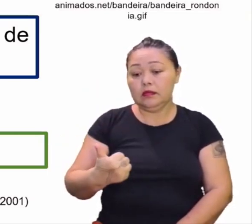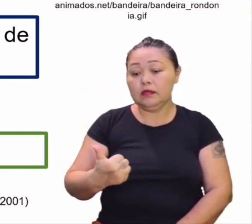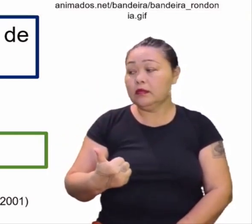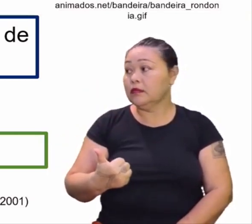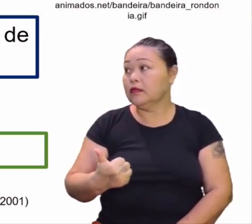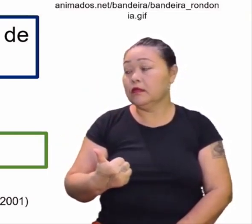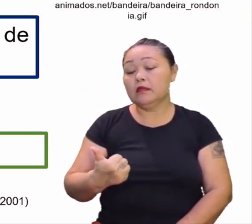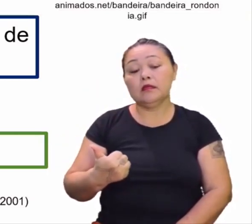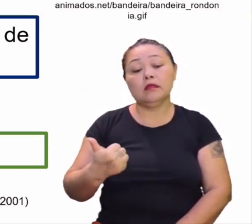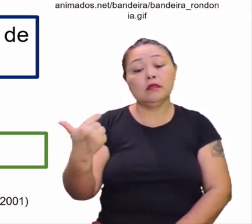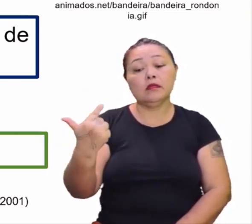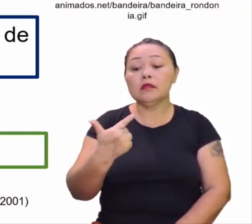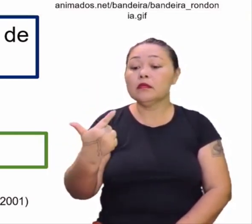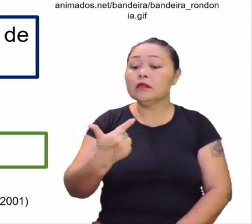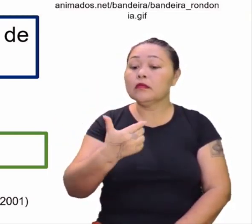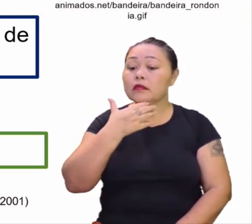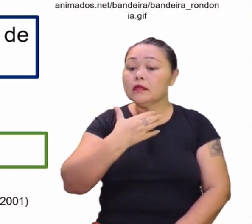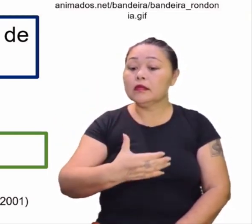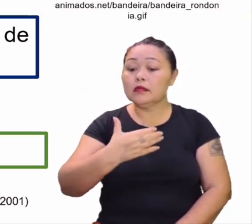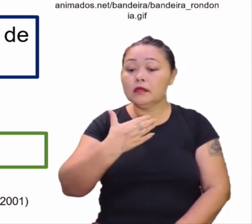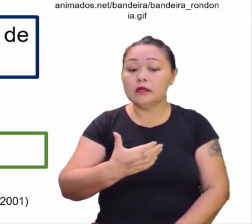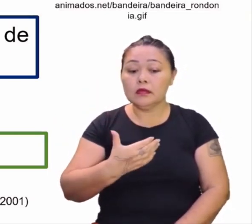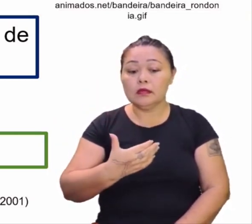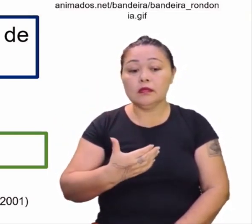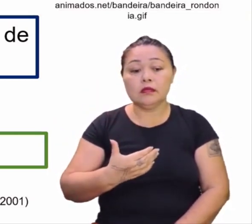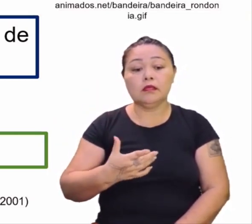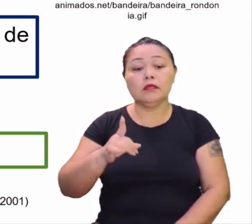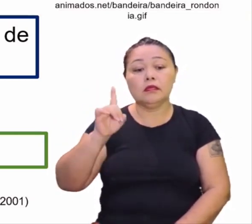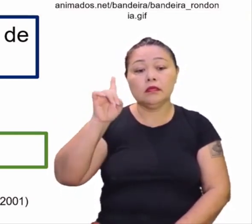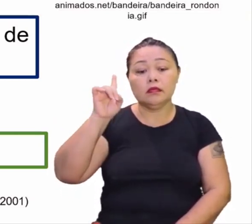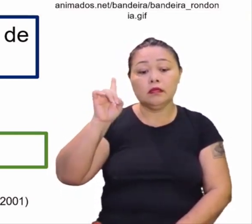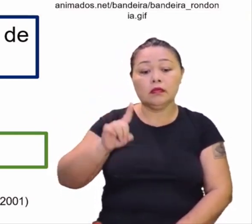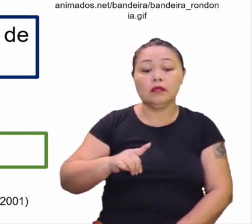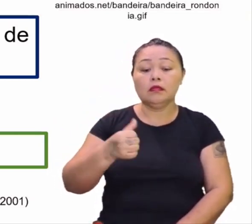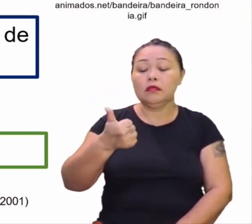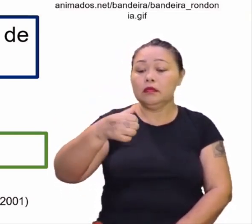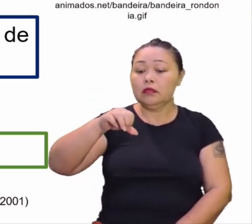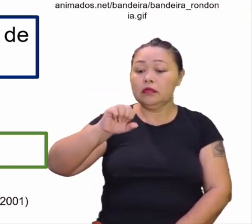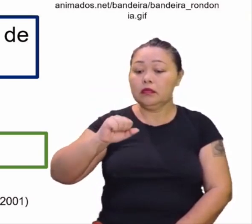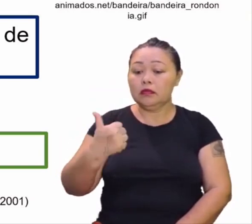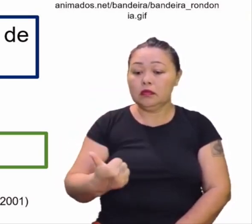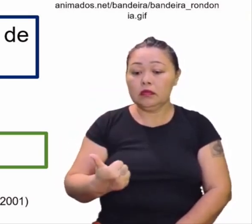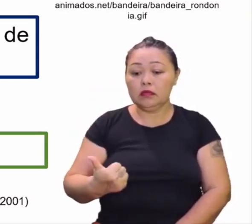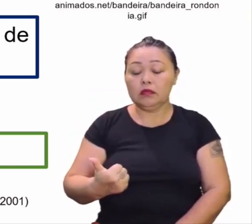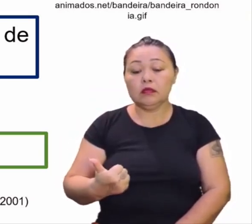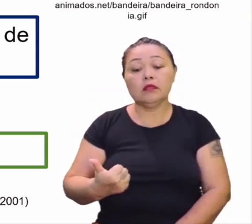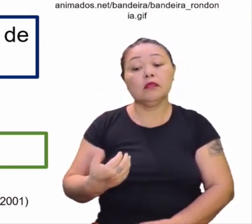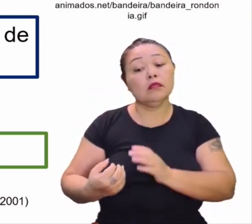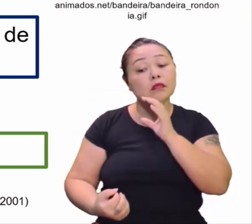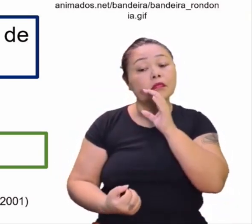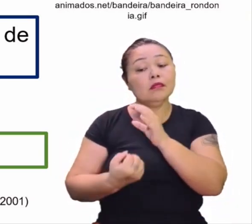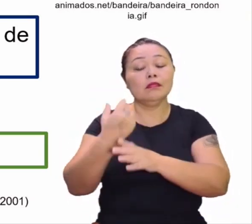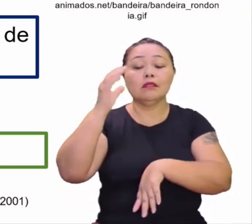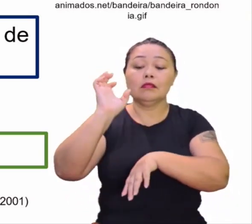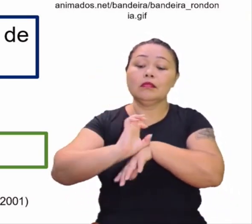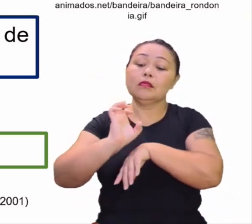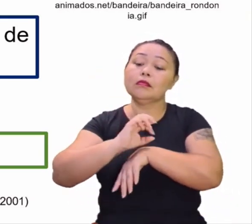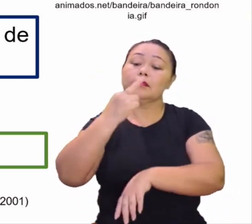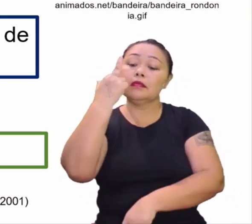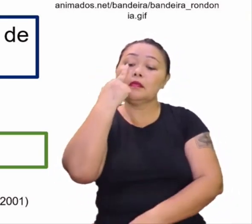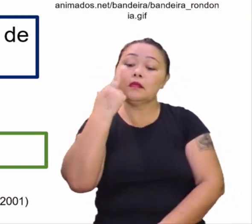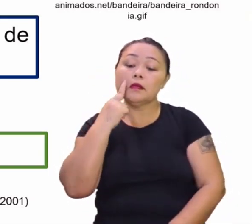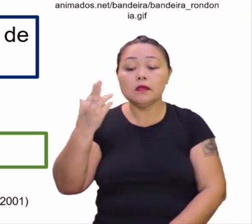1981. 22 de dezembro de 1981, nós temos aí o estado de Rondônia. Certo? Nasce o estado de Rondônia. Nasce o